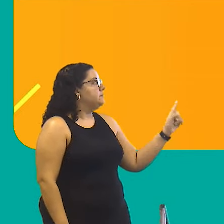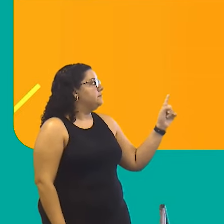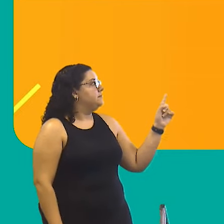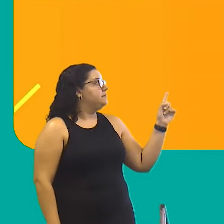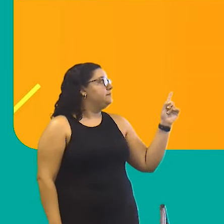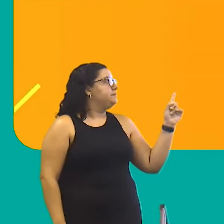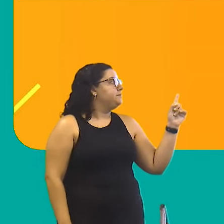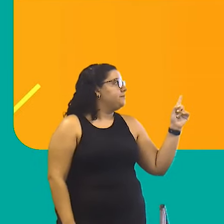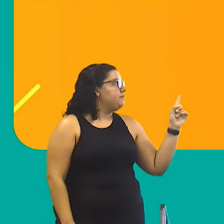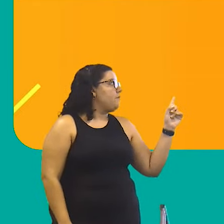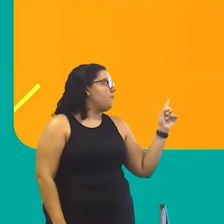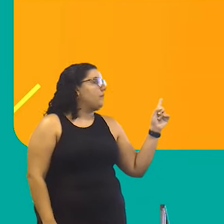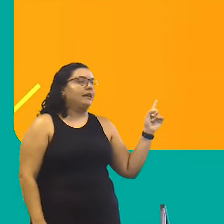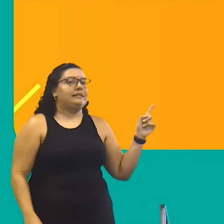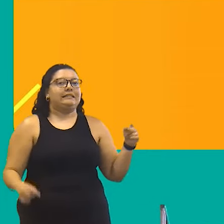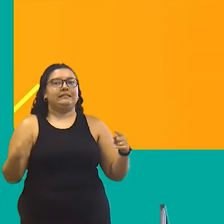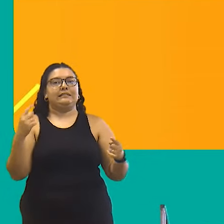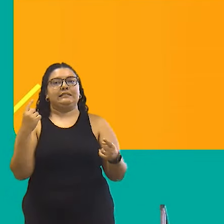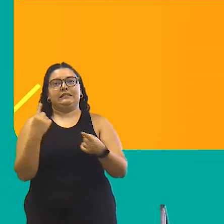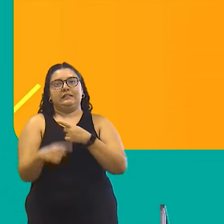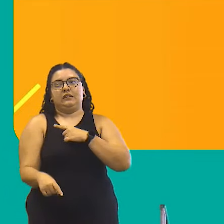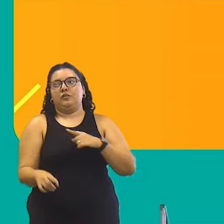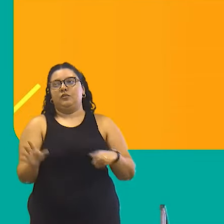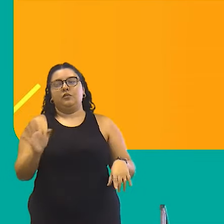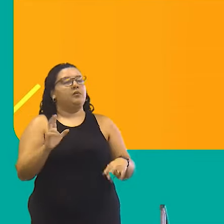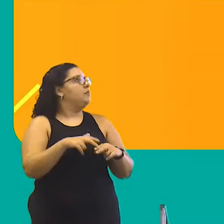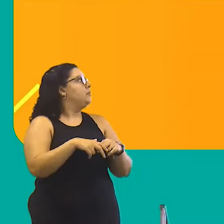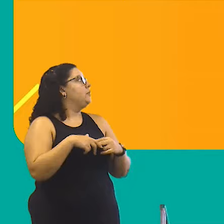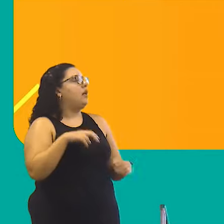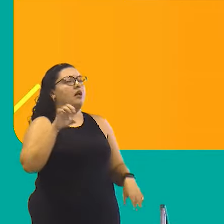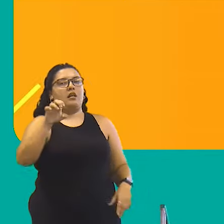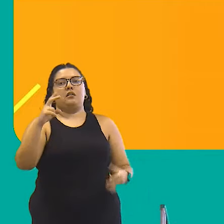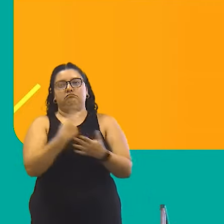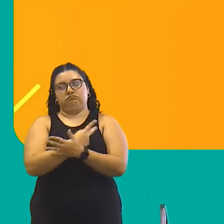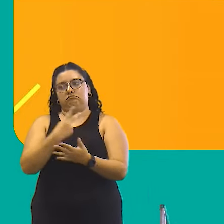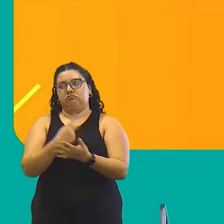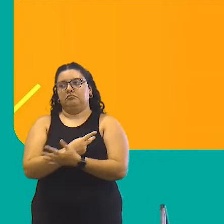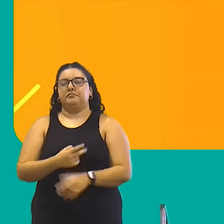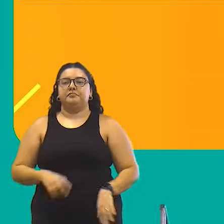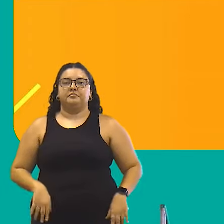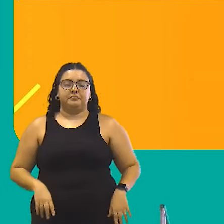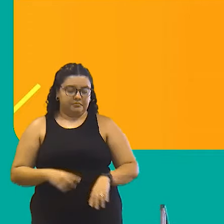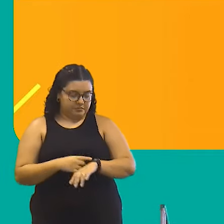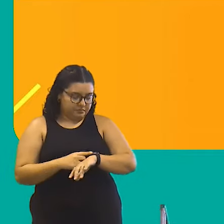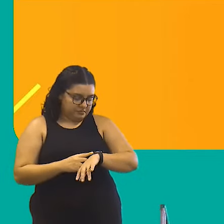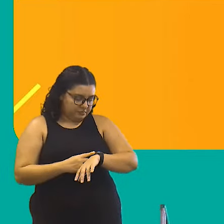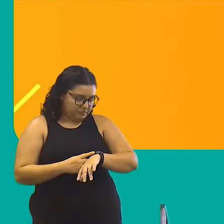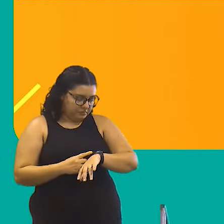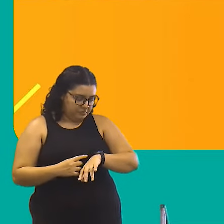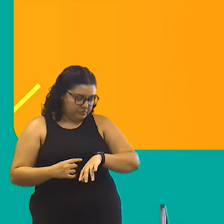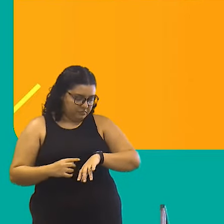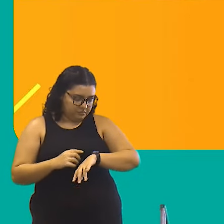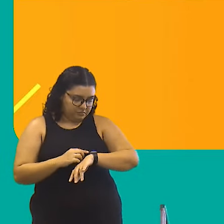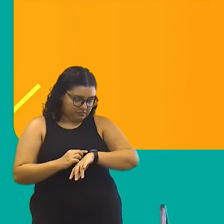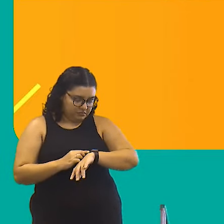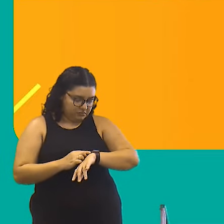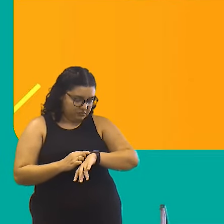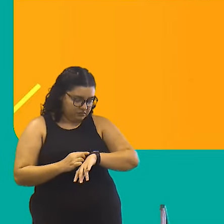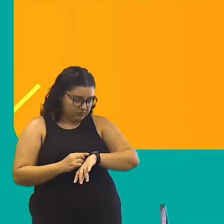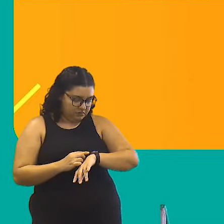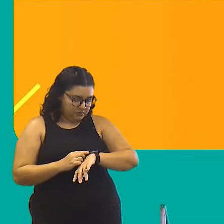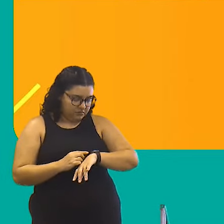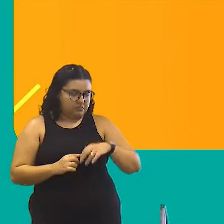com mais. Então, este E de elefante não pode ser. Aí você fala, Douglas, essa questão